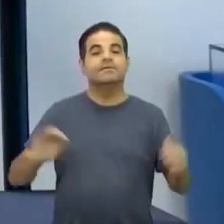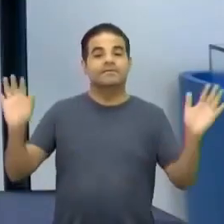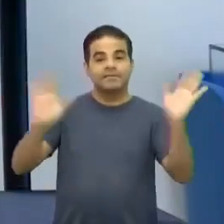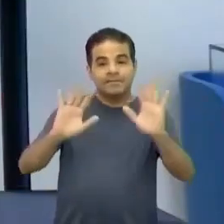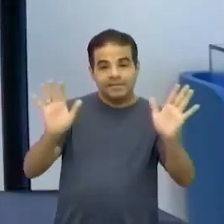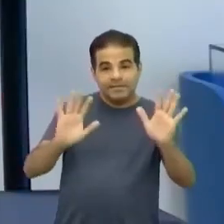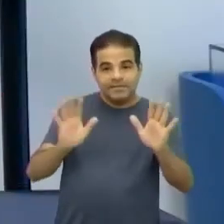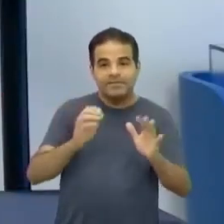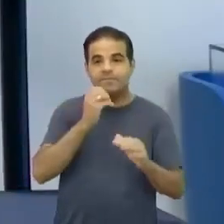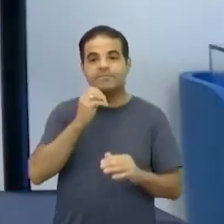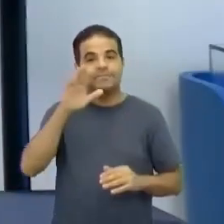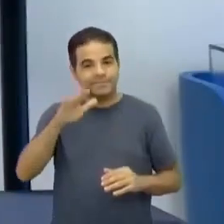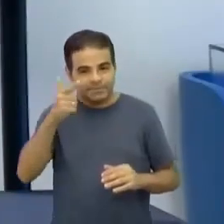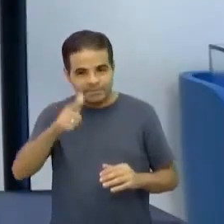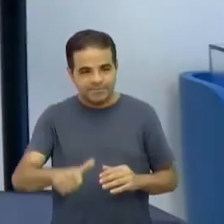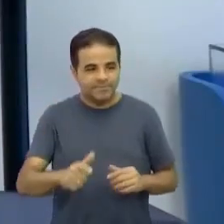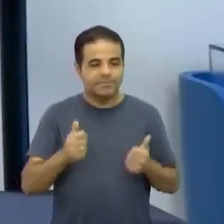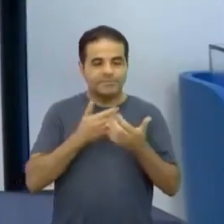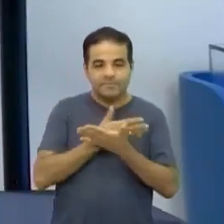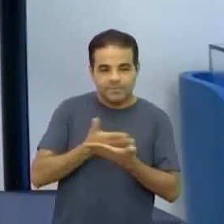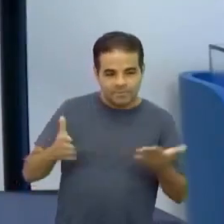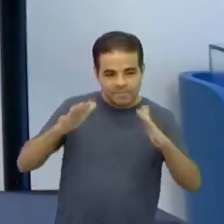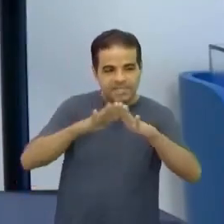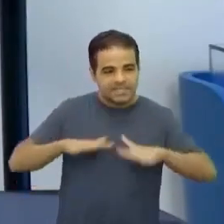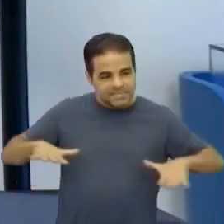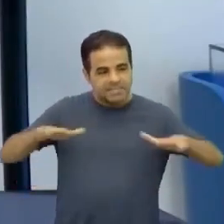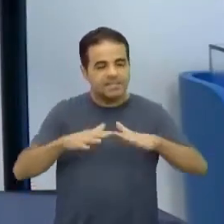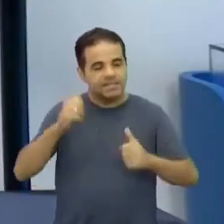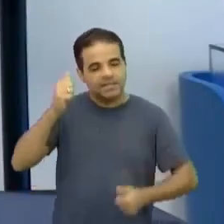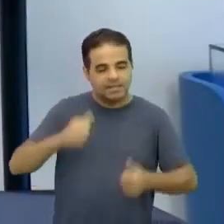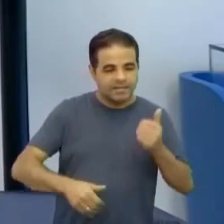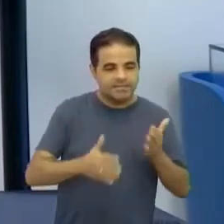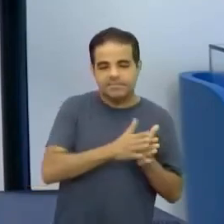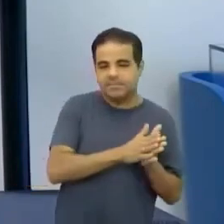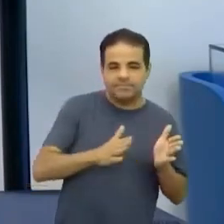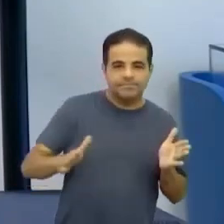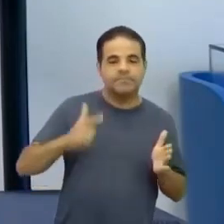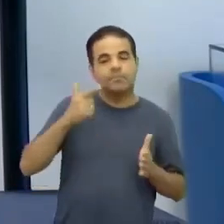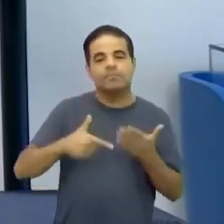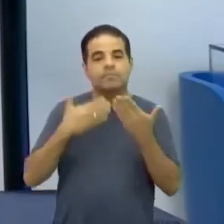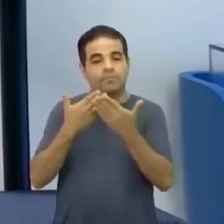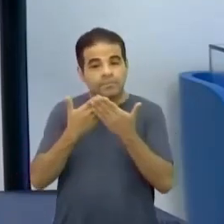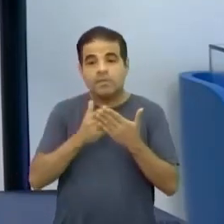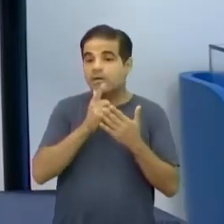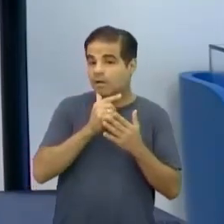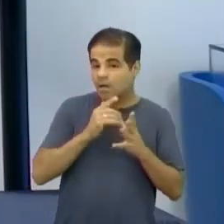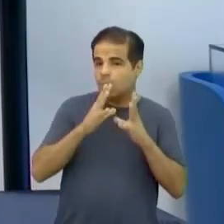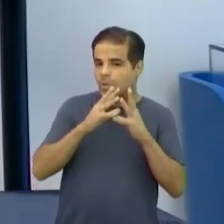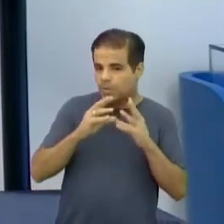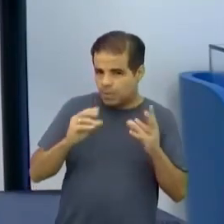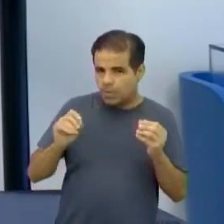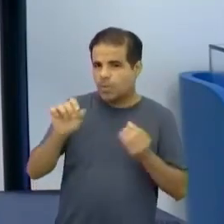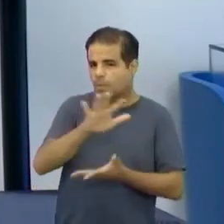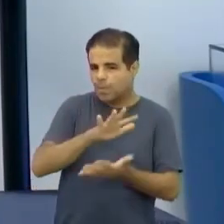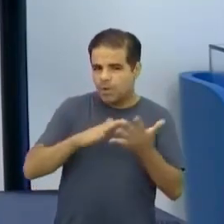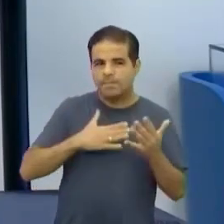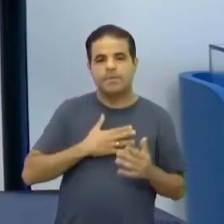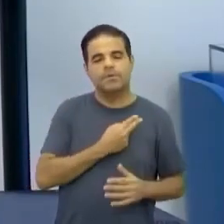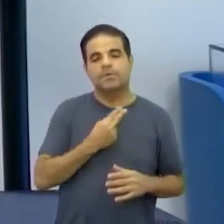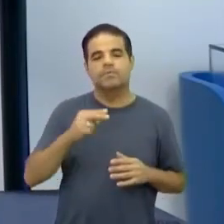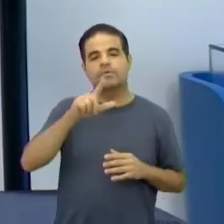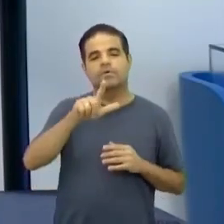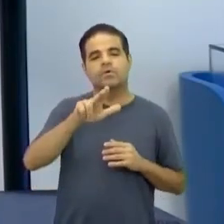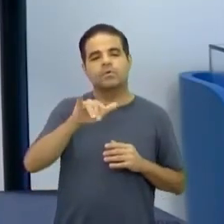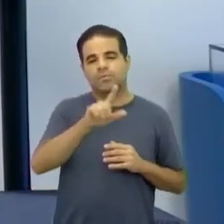Olá, boa tarde a todos mais uma vez, né? Estamos aqui para mais uma aula sobre água solvente universal. Meu nome é Luiz Ricardo